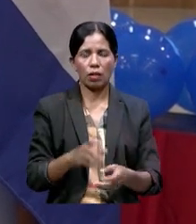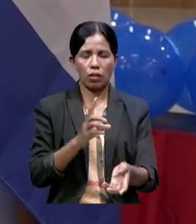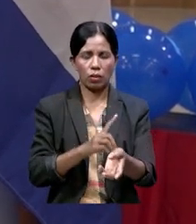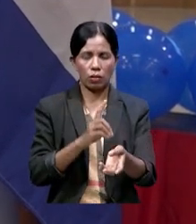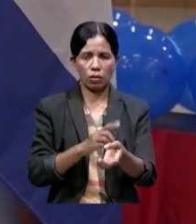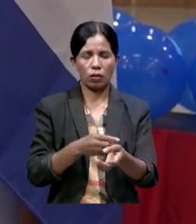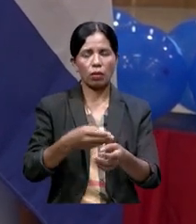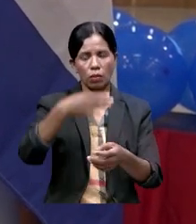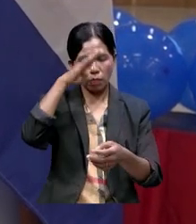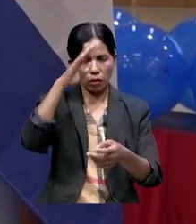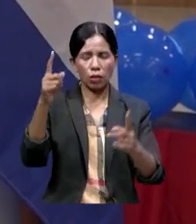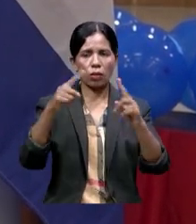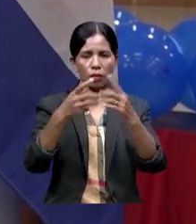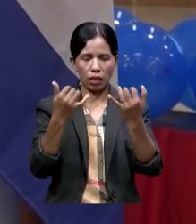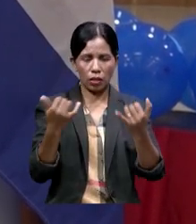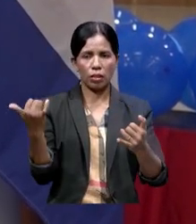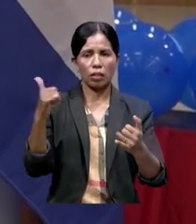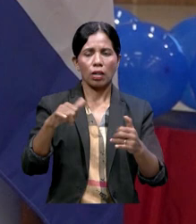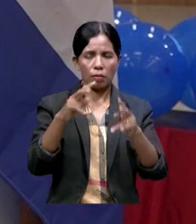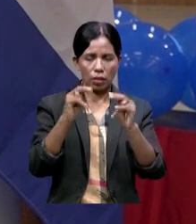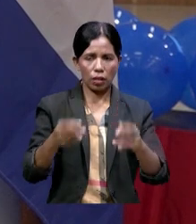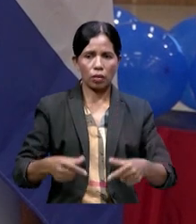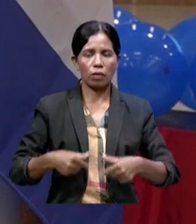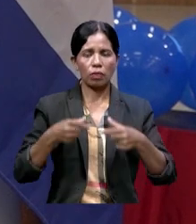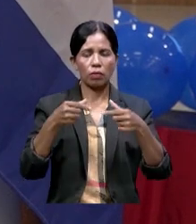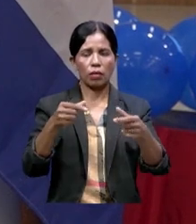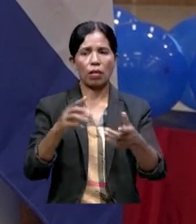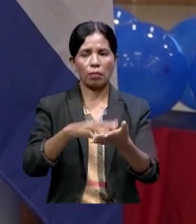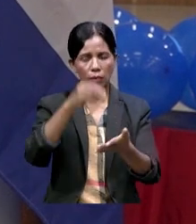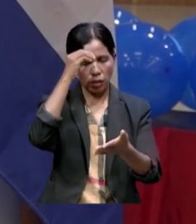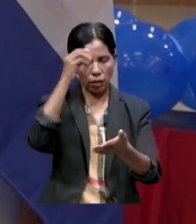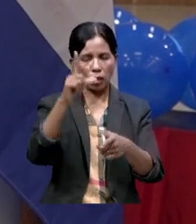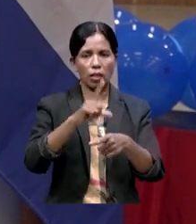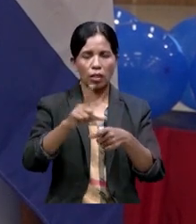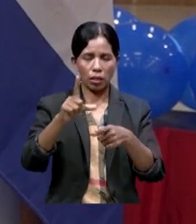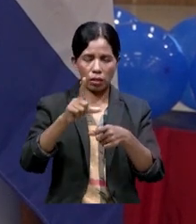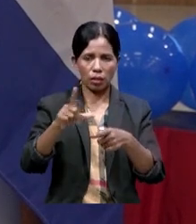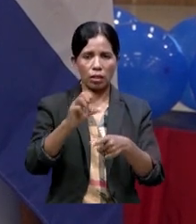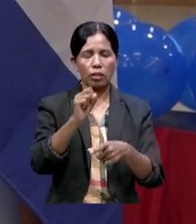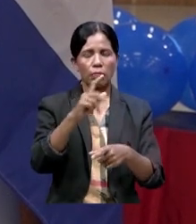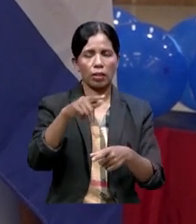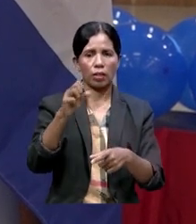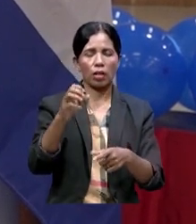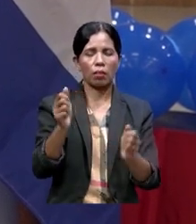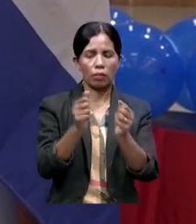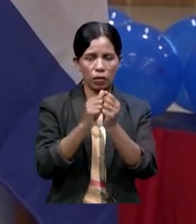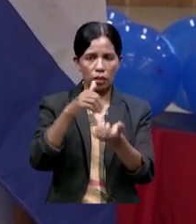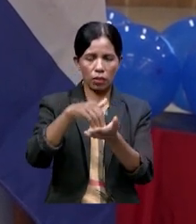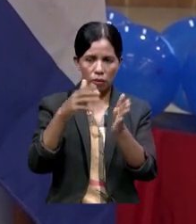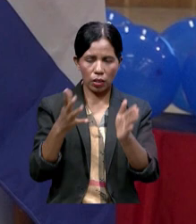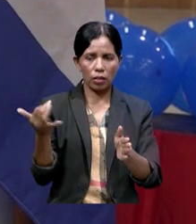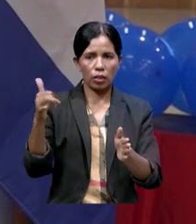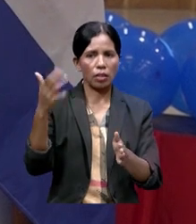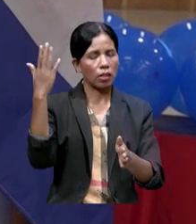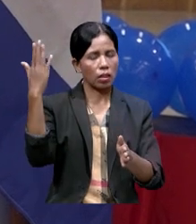con toy hane sira precisa tu fo curso ba lingua española ha mutu ko estudante sira me be hana ba sira